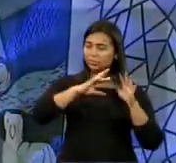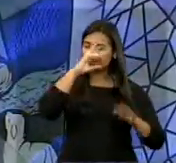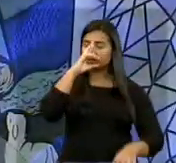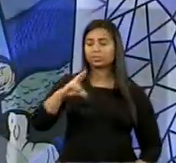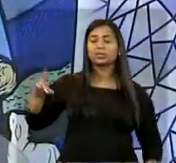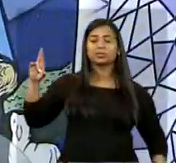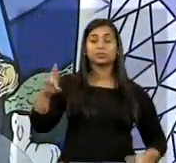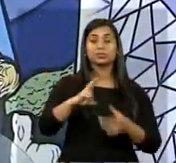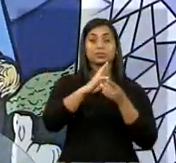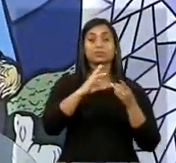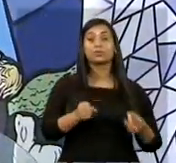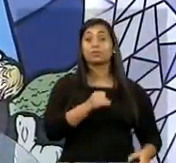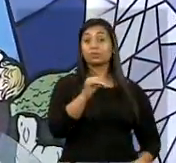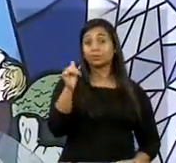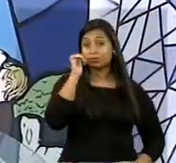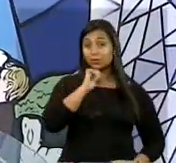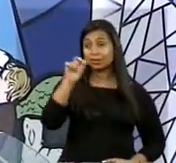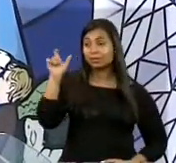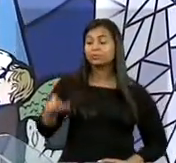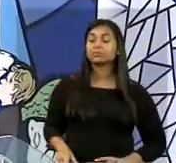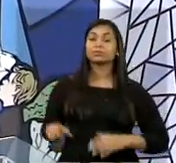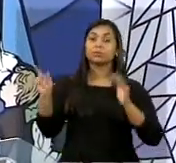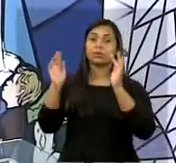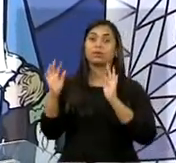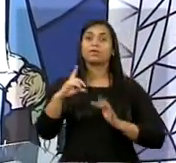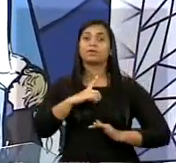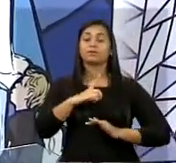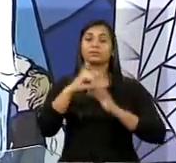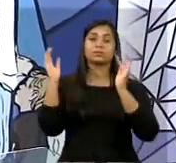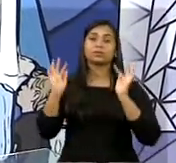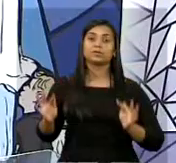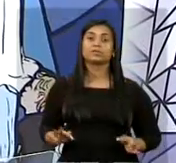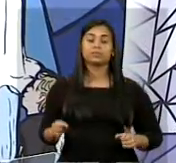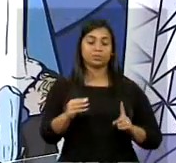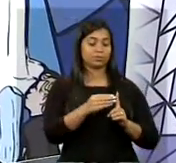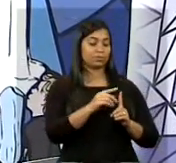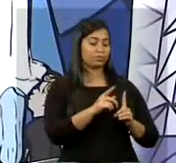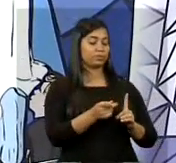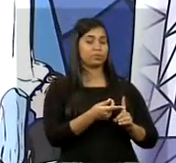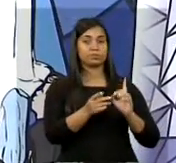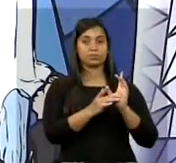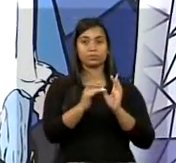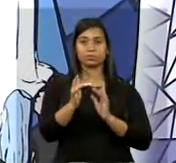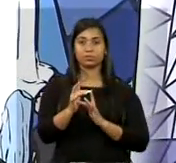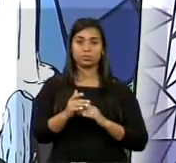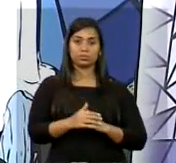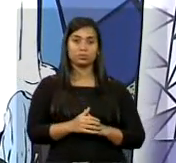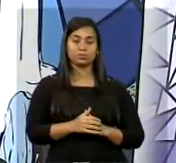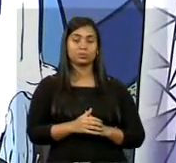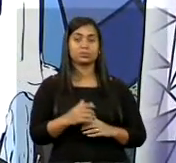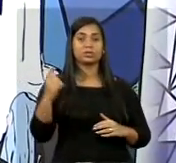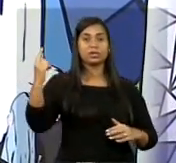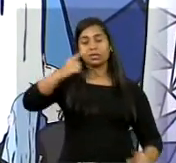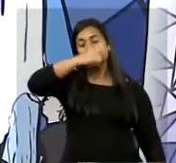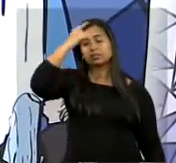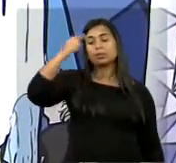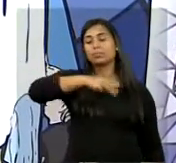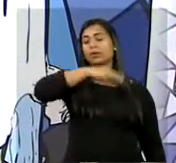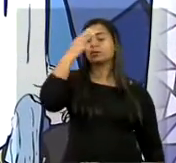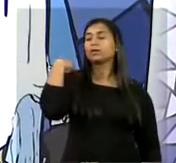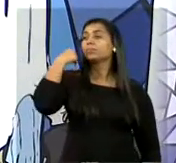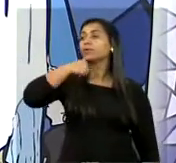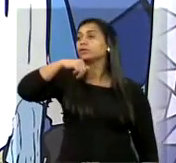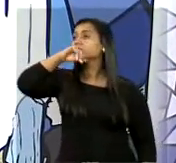Maria, cheia de graça, o Senhor é convosco. Bendita sois vós entre as mulheres e bendito é o fruto do vosso ventre, Jesus.